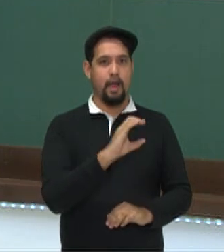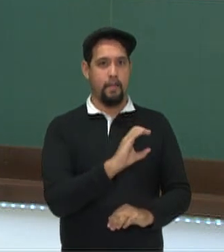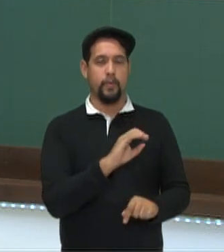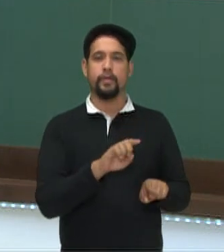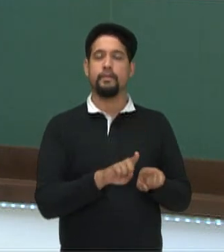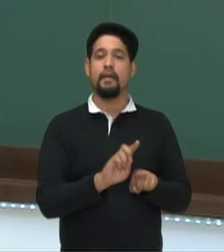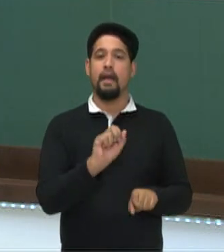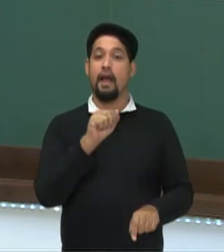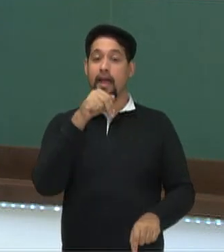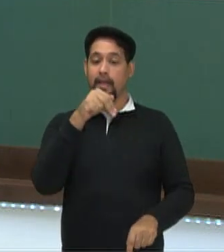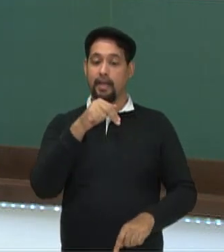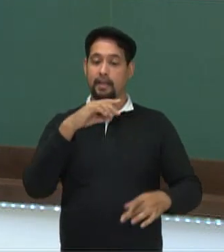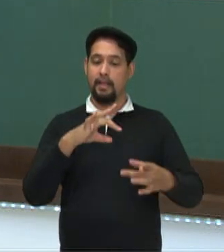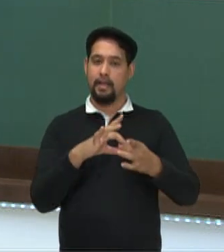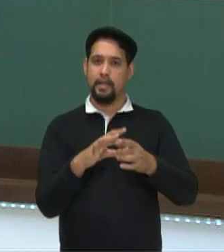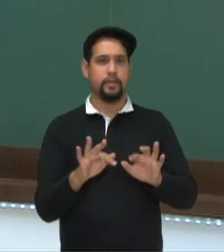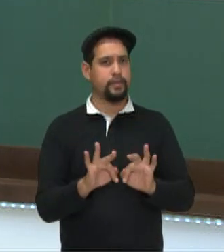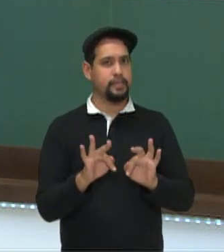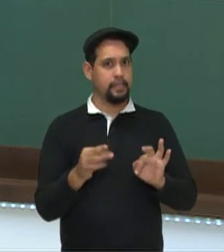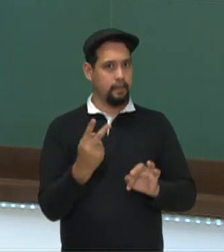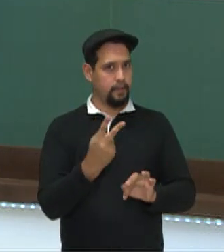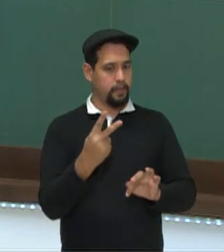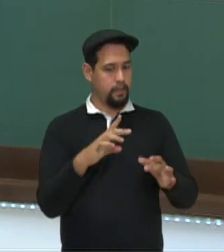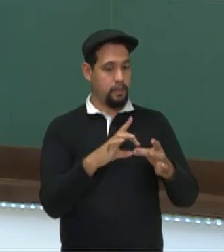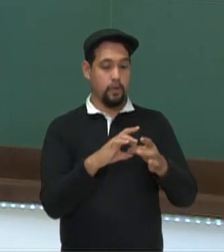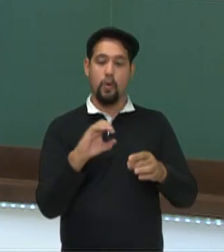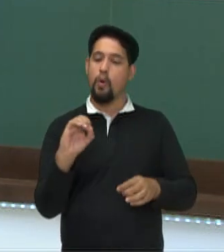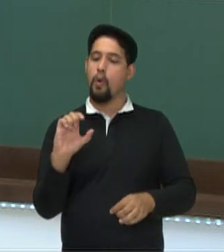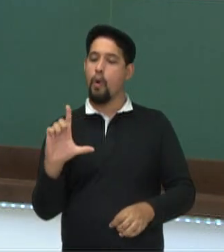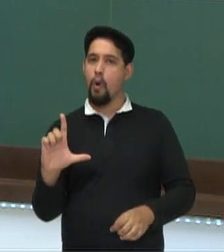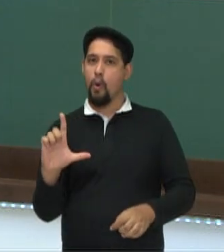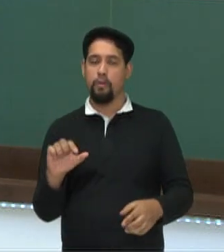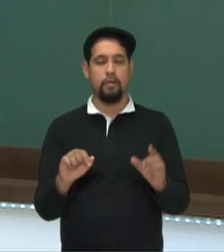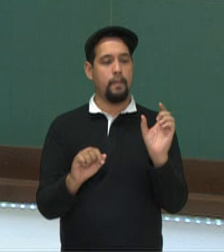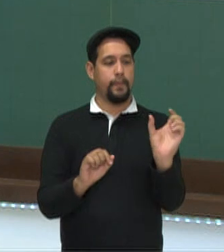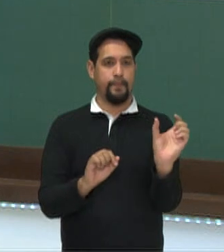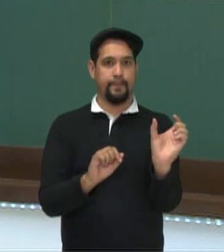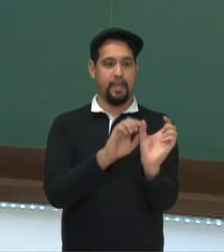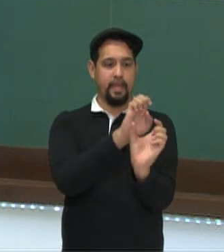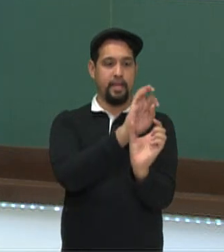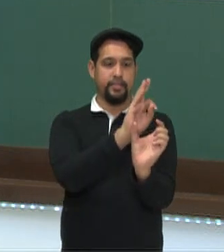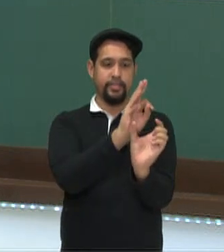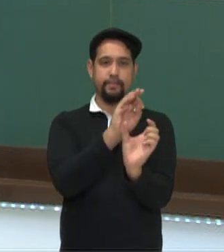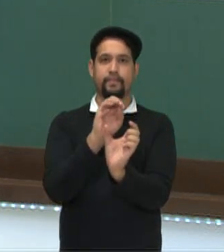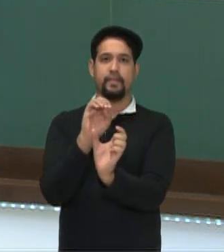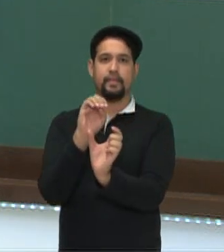AN, ligação simples entre esses 2 carbonos, e ol, porque é um álcool.